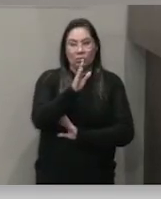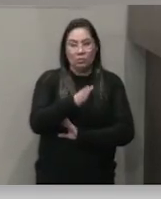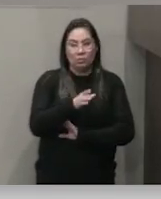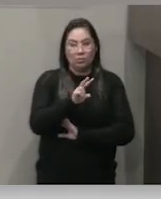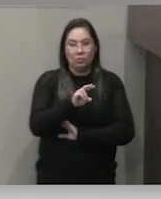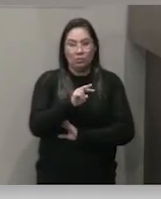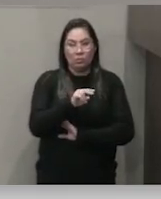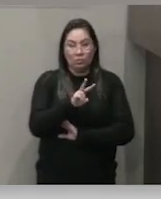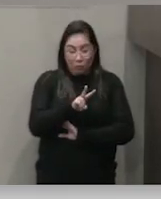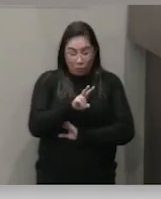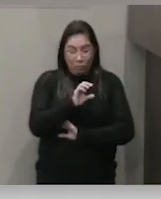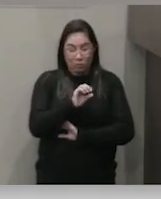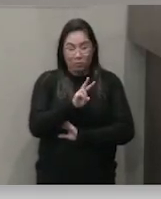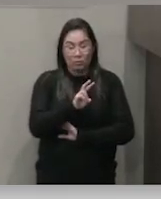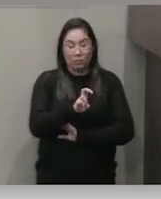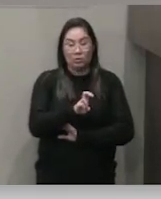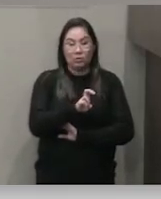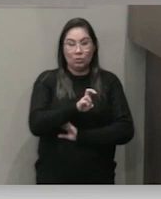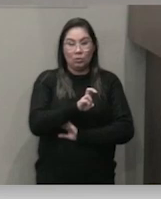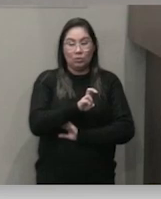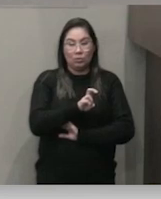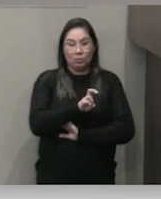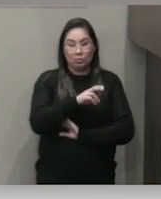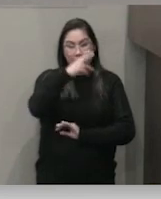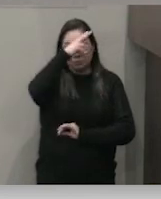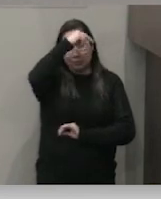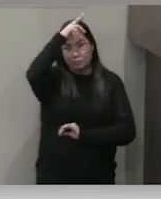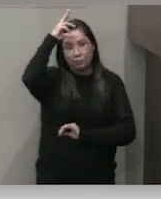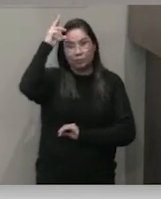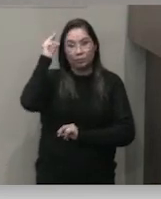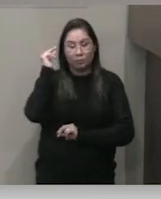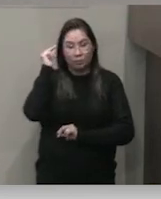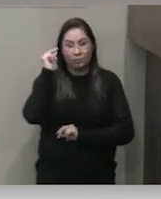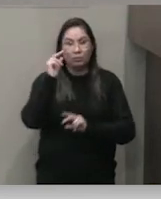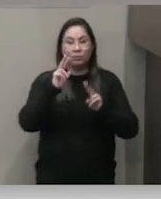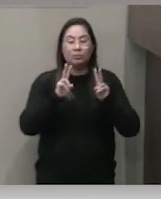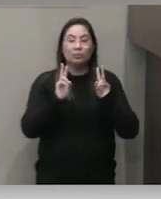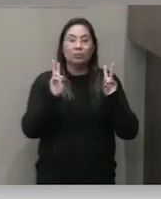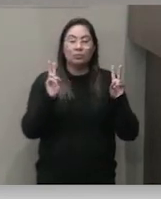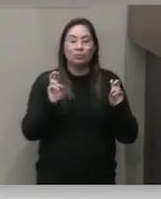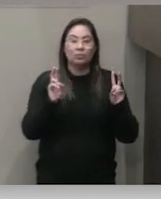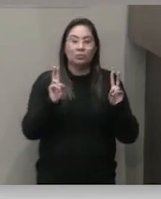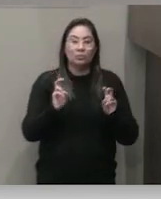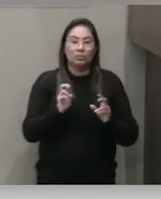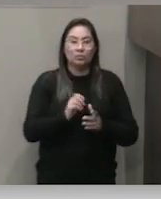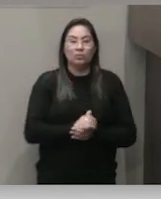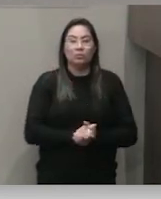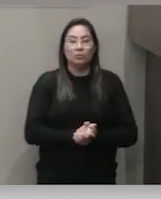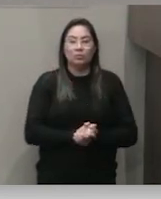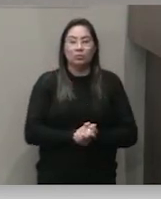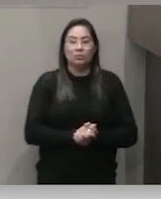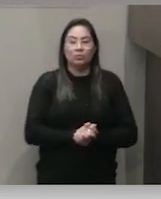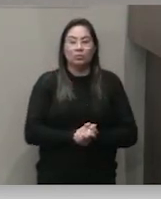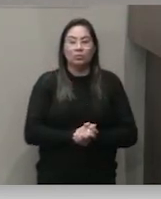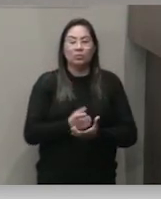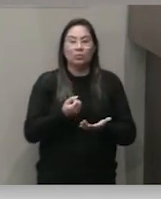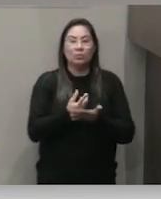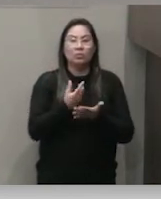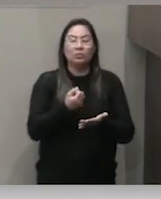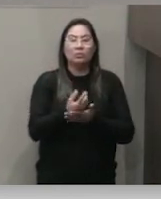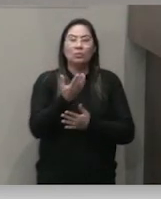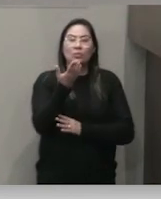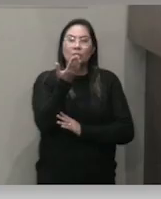107/2025, de autoria do Poder Executivo Municipal, dispõe sobre a aquisição de gêneros